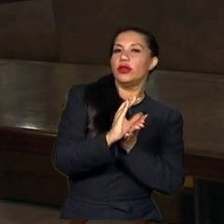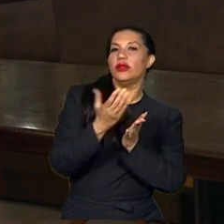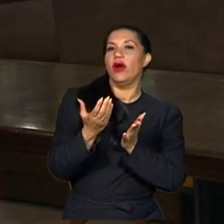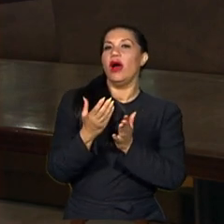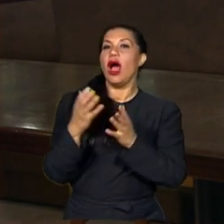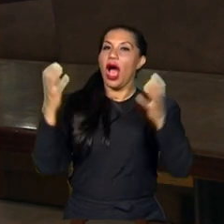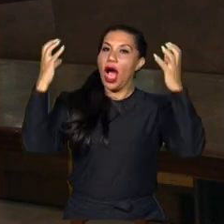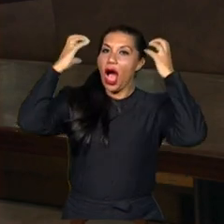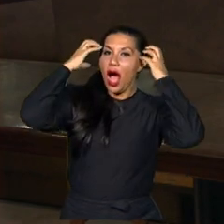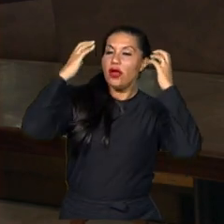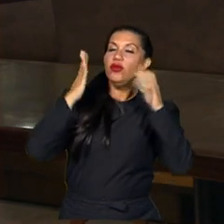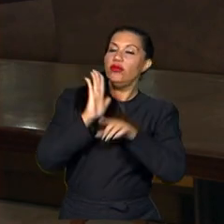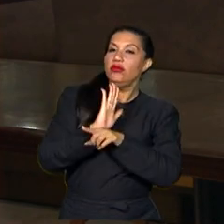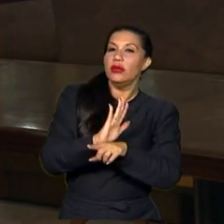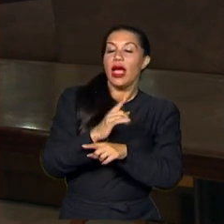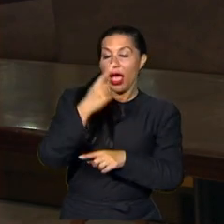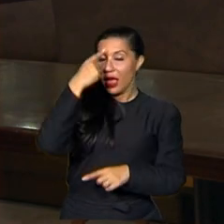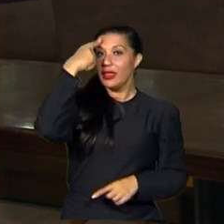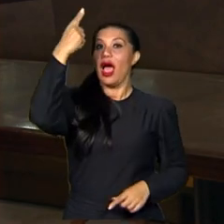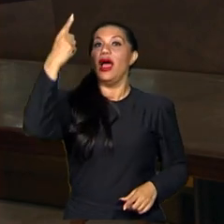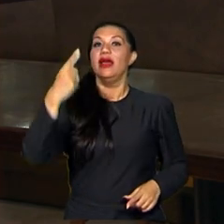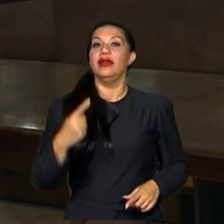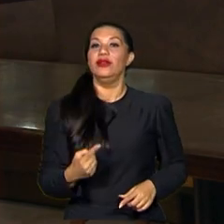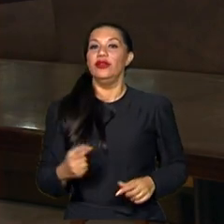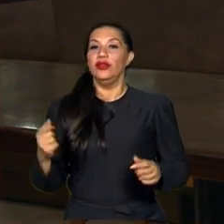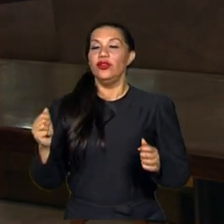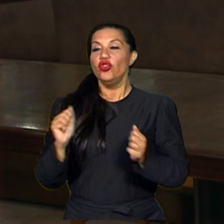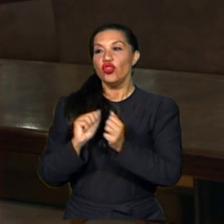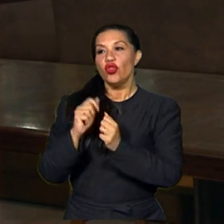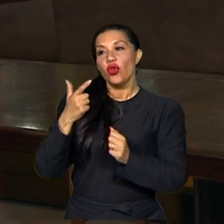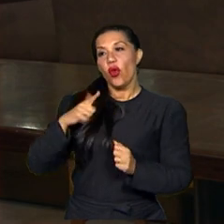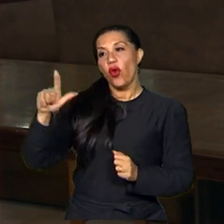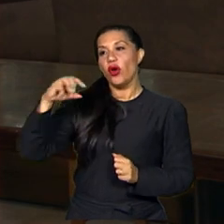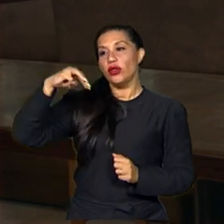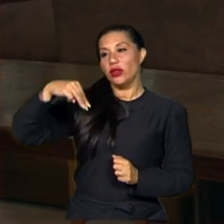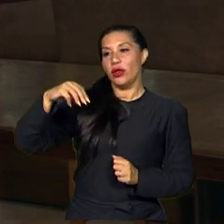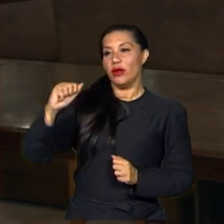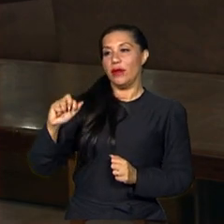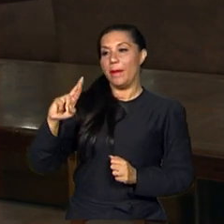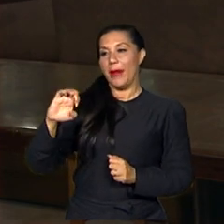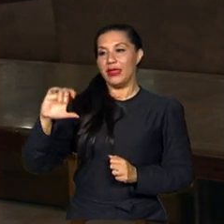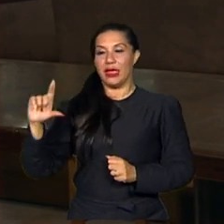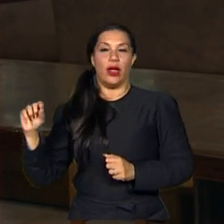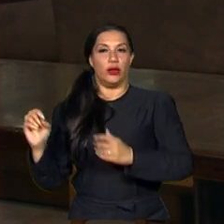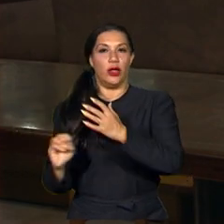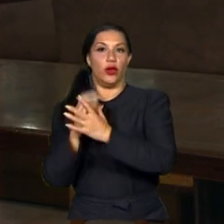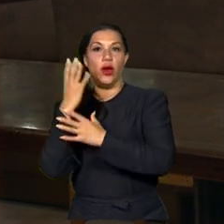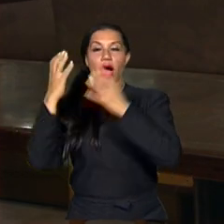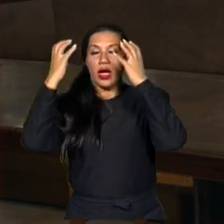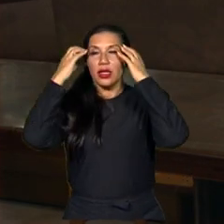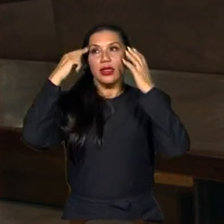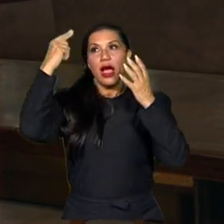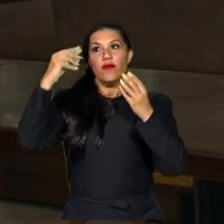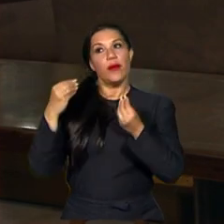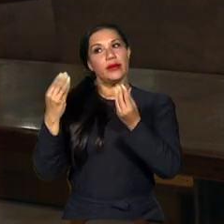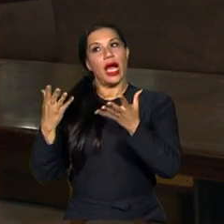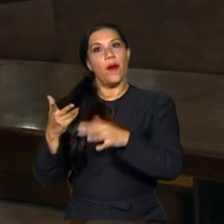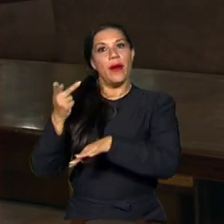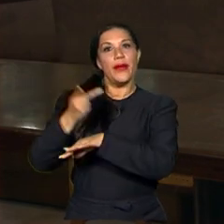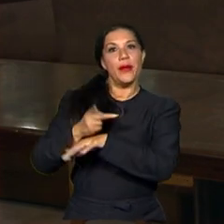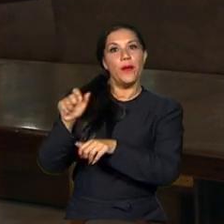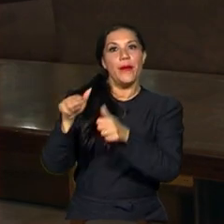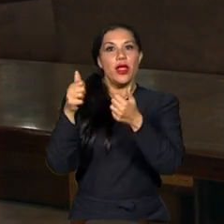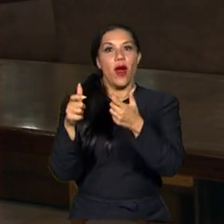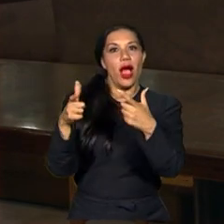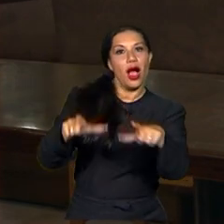patrocinou a rádio e ele deu a ideia. Ele, junto com o Marcelo Santos, que é o idealizador da rádio, deram a ideia. A gente podia dar uma premiação para o melhor em